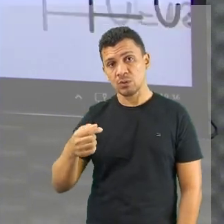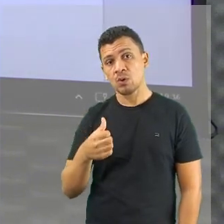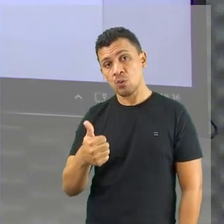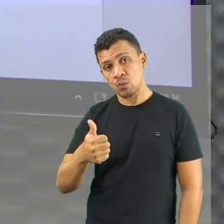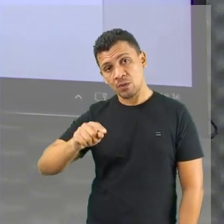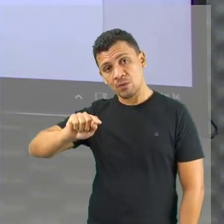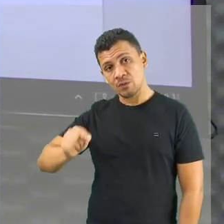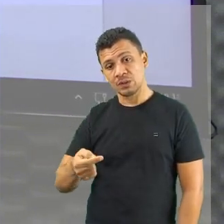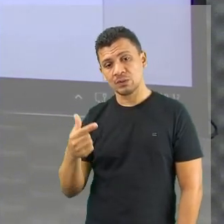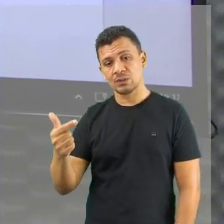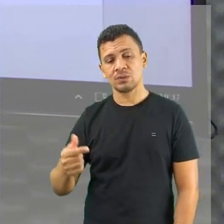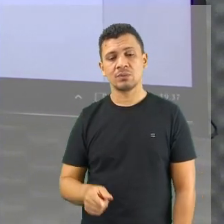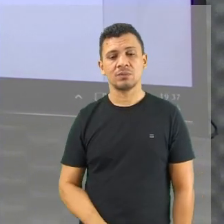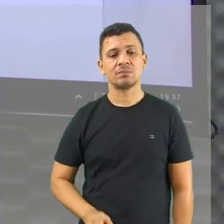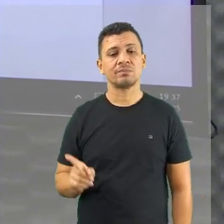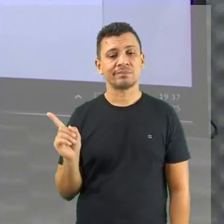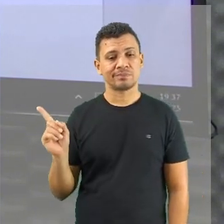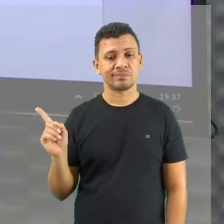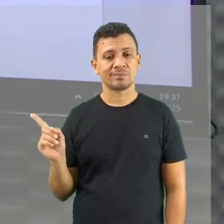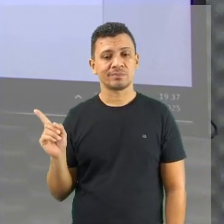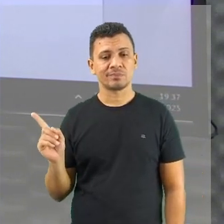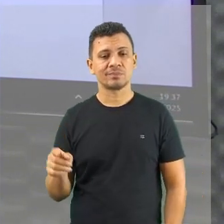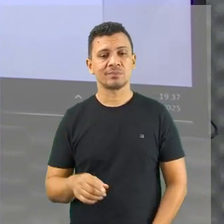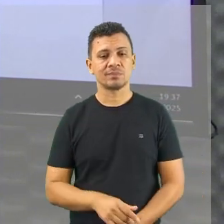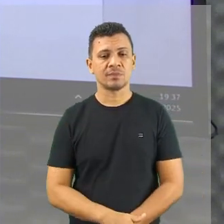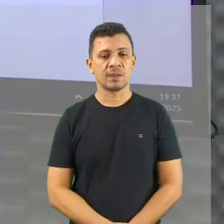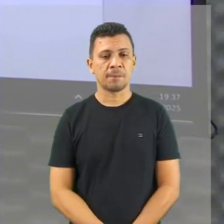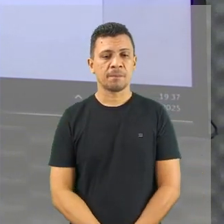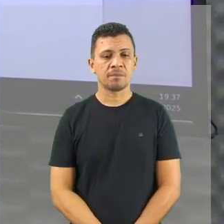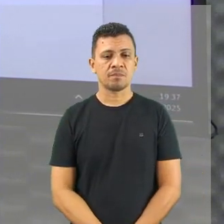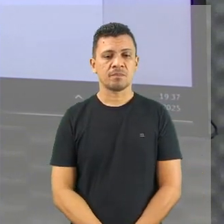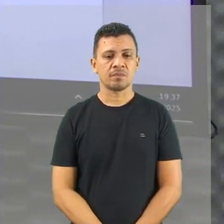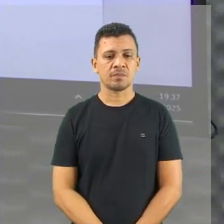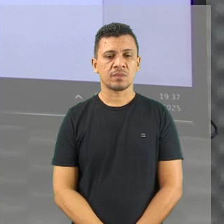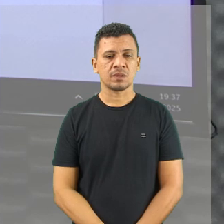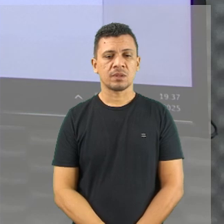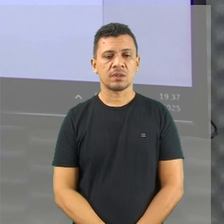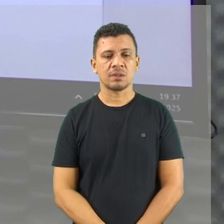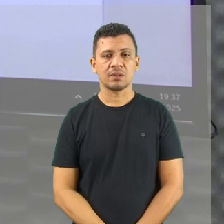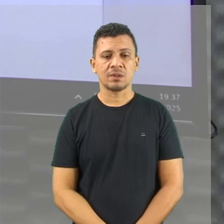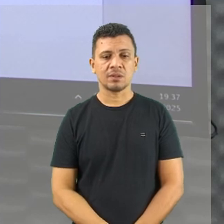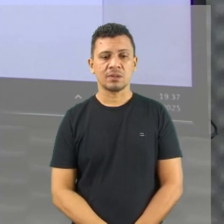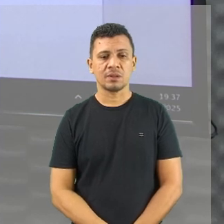Beleza? Então, 1,2 para cada um. Então, a resistência equivalente é